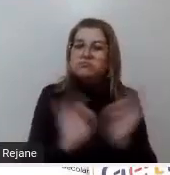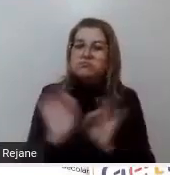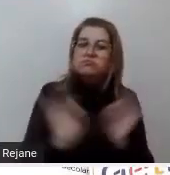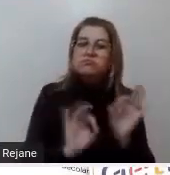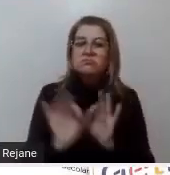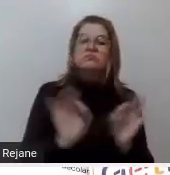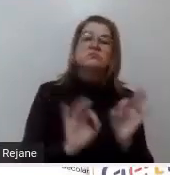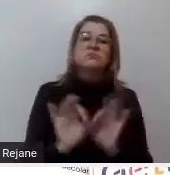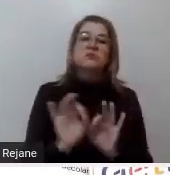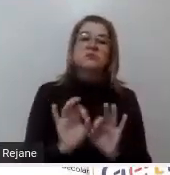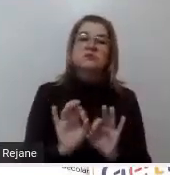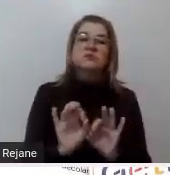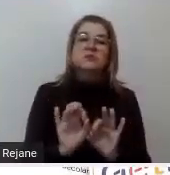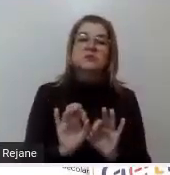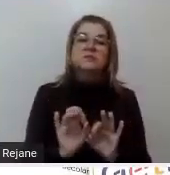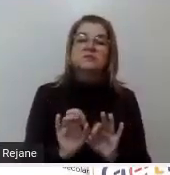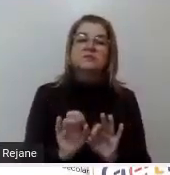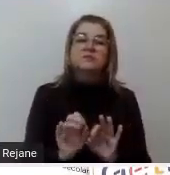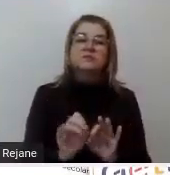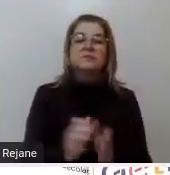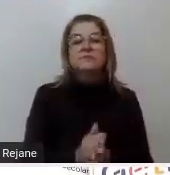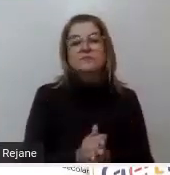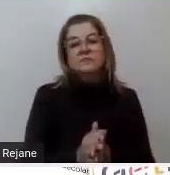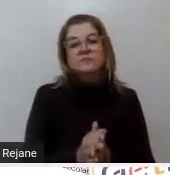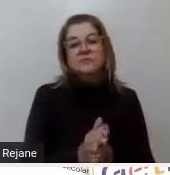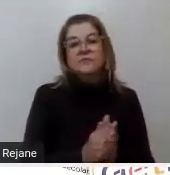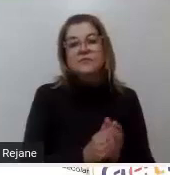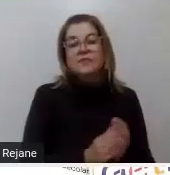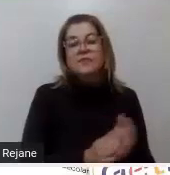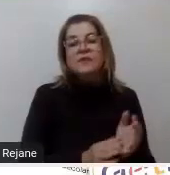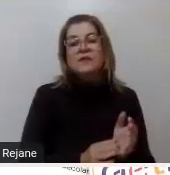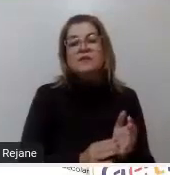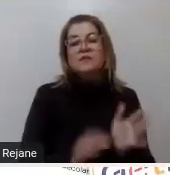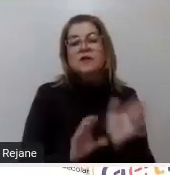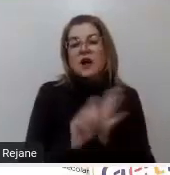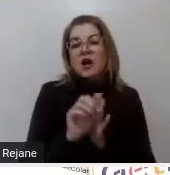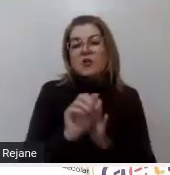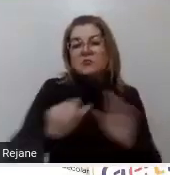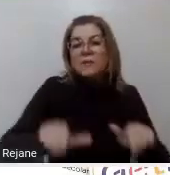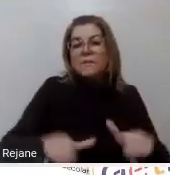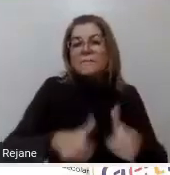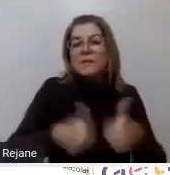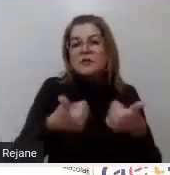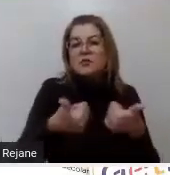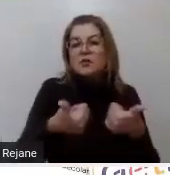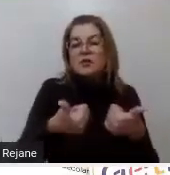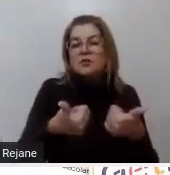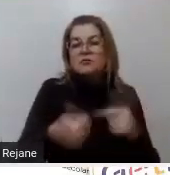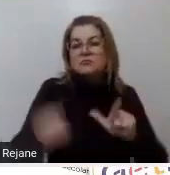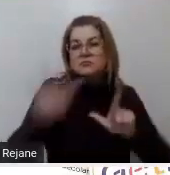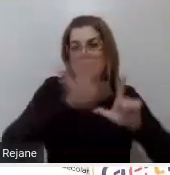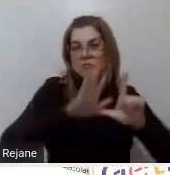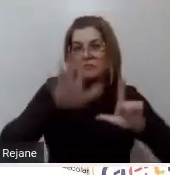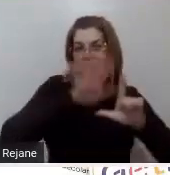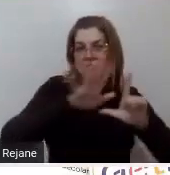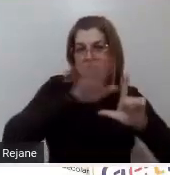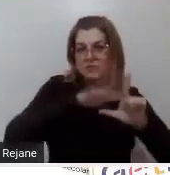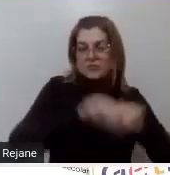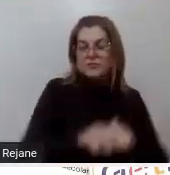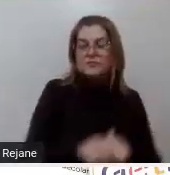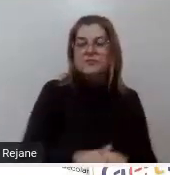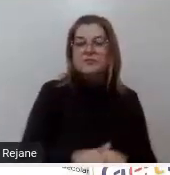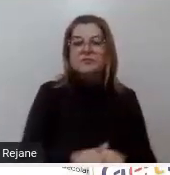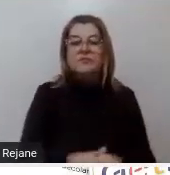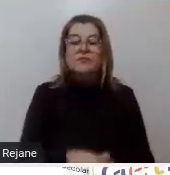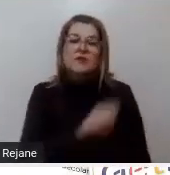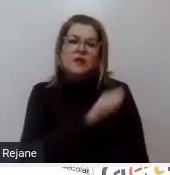eles retiraram essa parte de relatório de originalidade, que é o quê? Ver se aquilo que o aluno colocou, escreveu